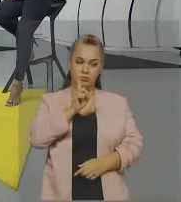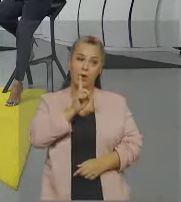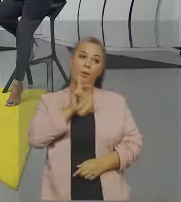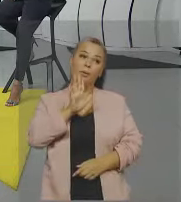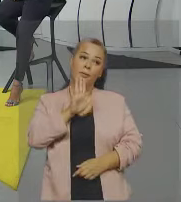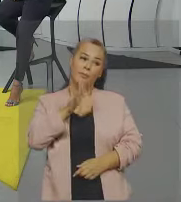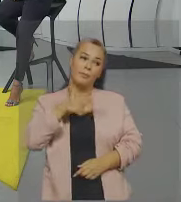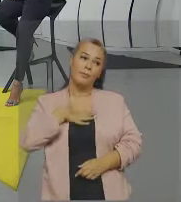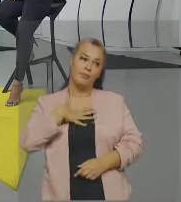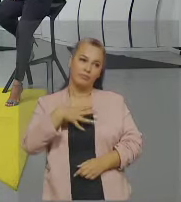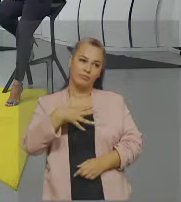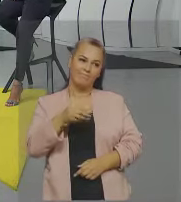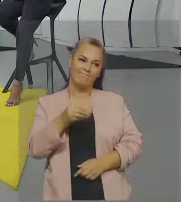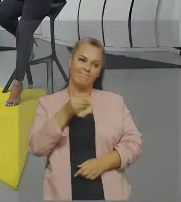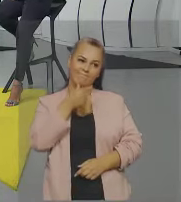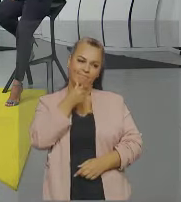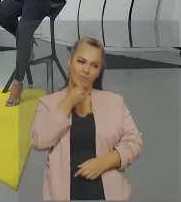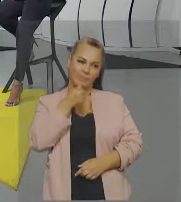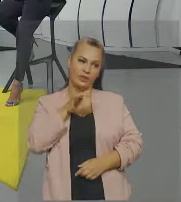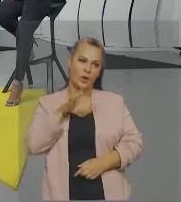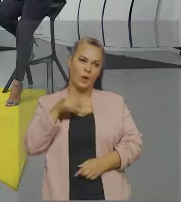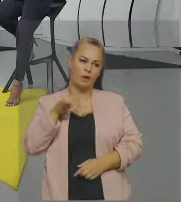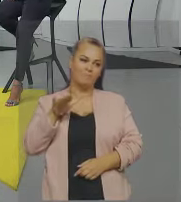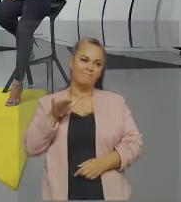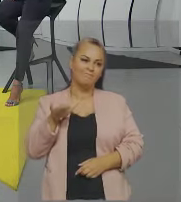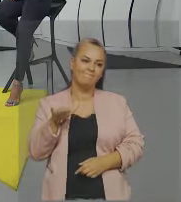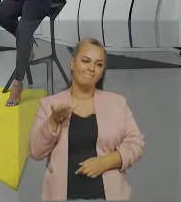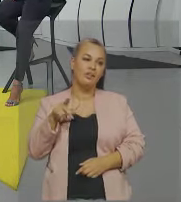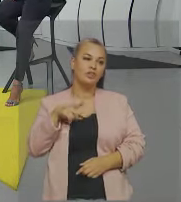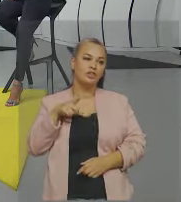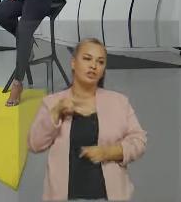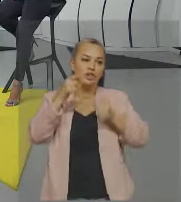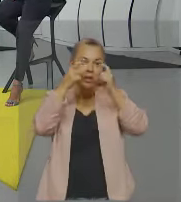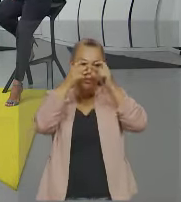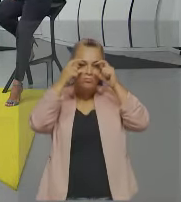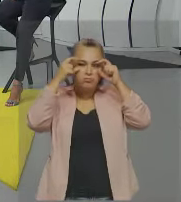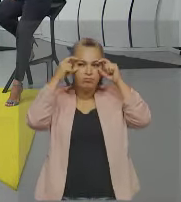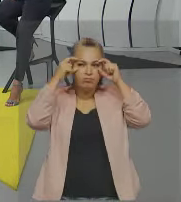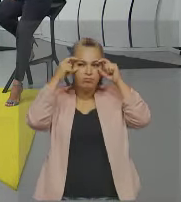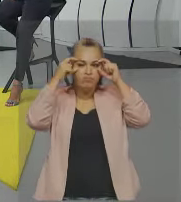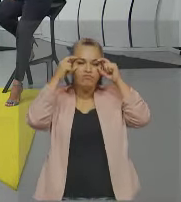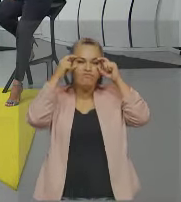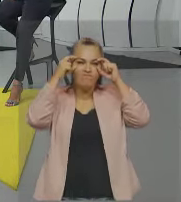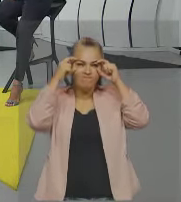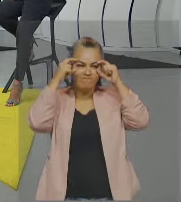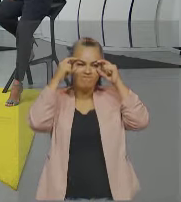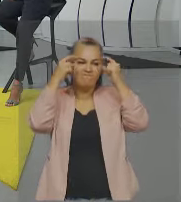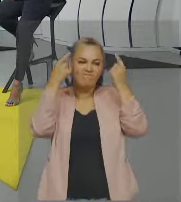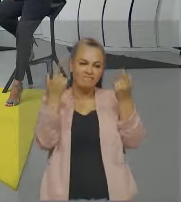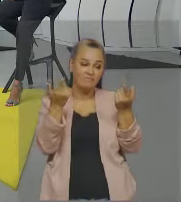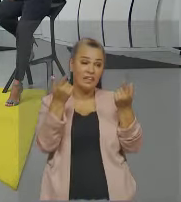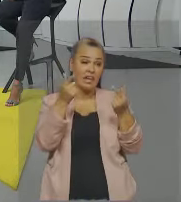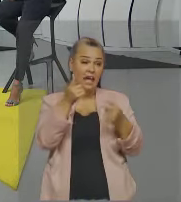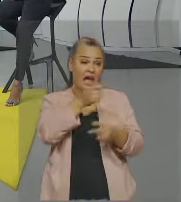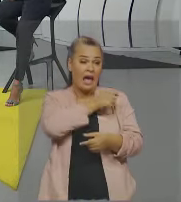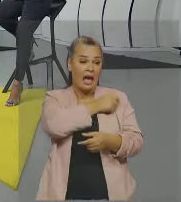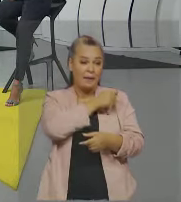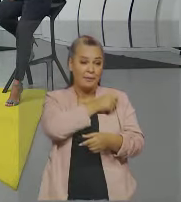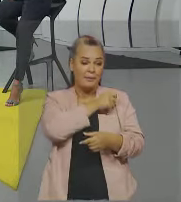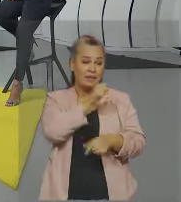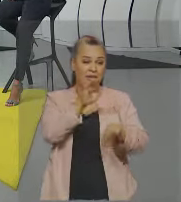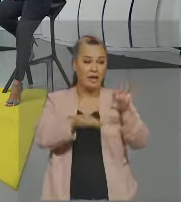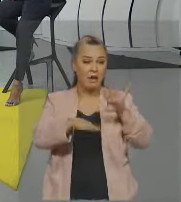sofreu. Ele era pequeno, ele usava óculos, então era recorrente as piadas,